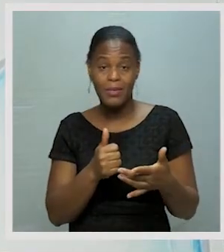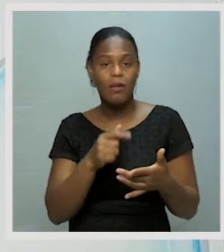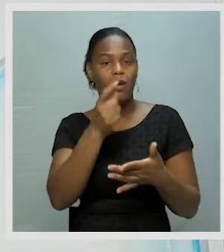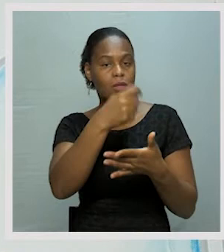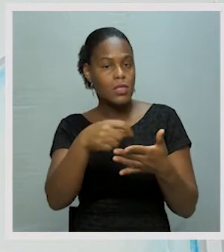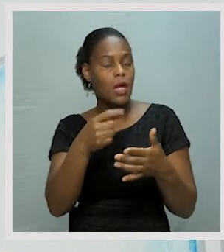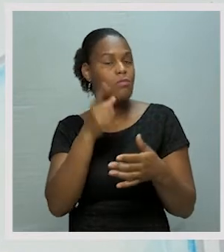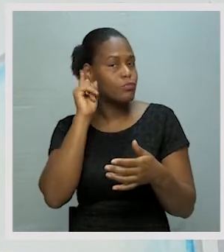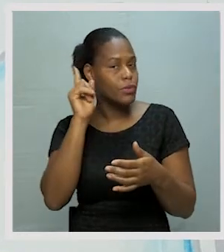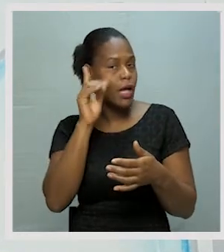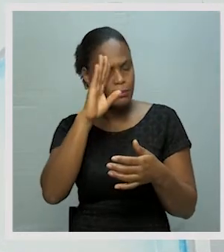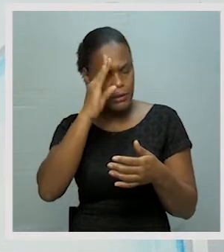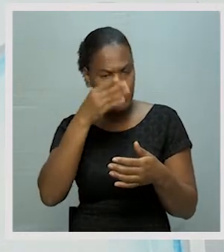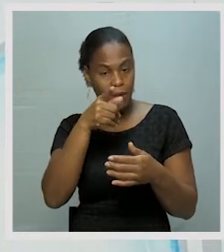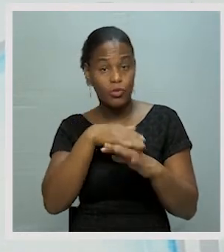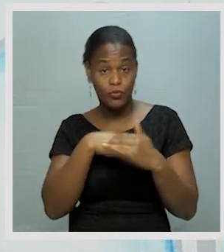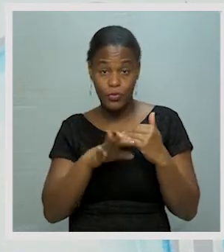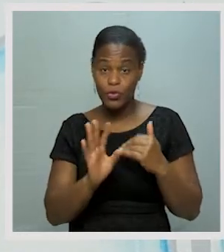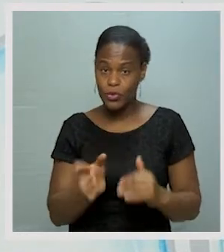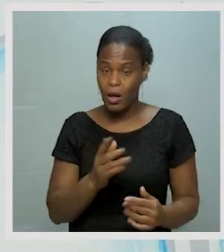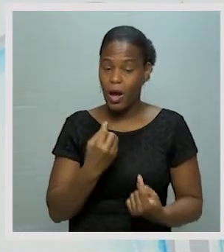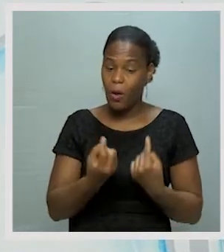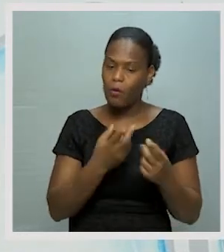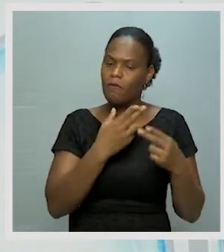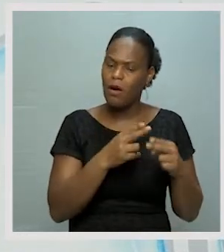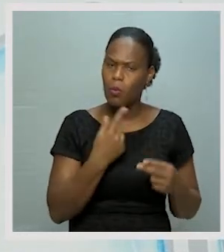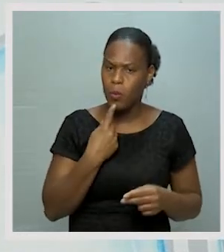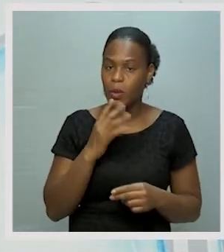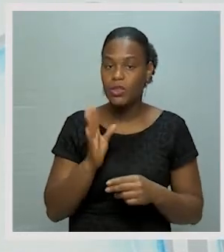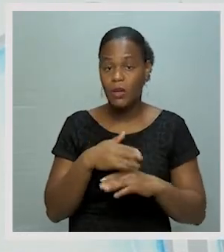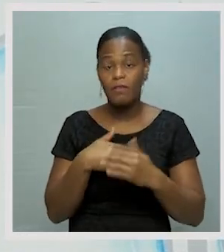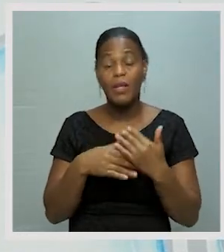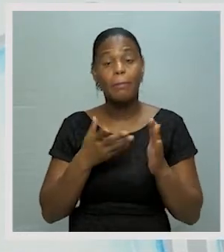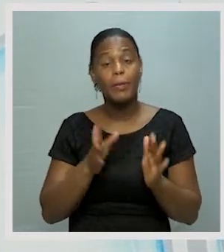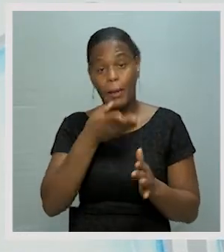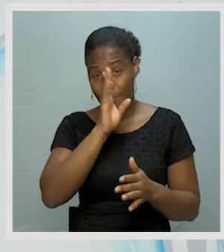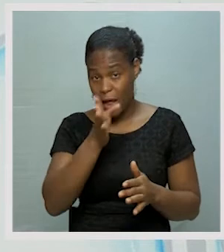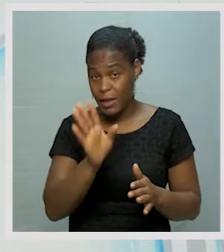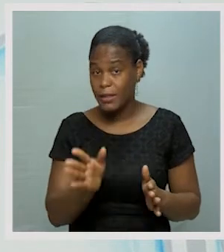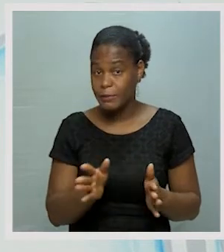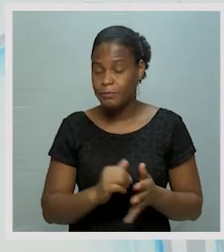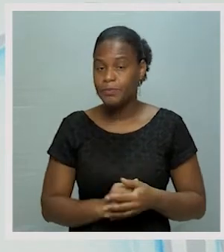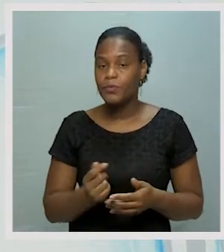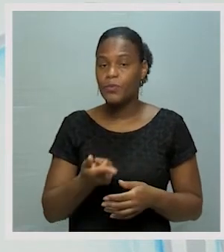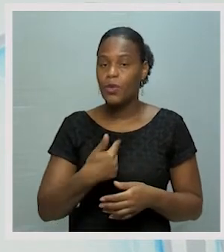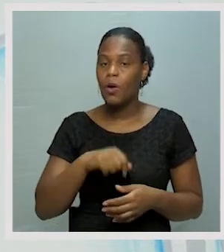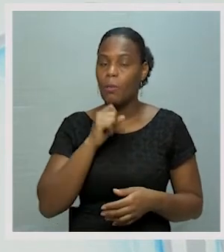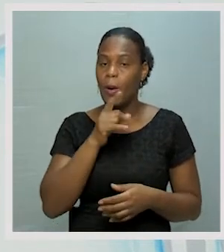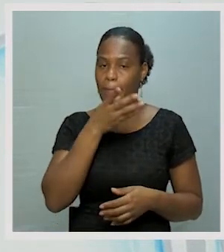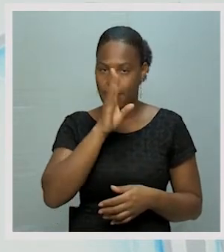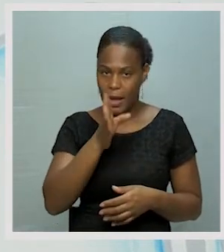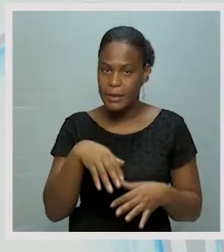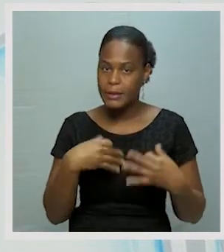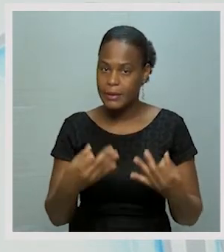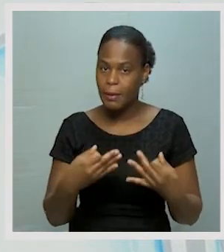já fizeram, e alguns já fizeram várias vezes, mas é preciso praticar. Podemos praticar, e sempre para que